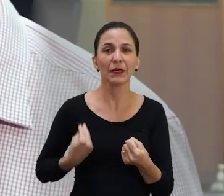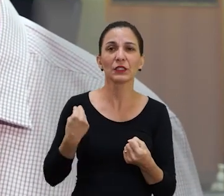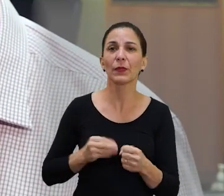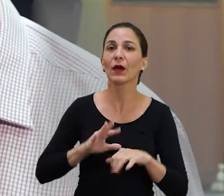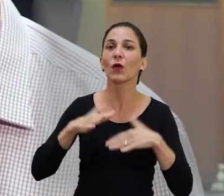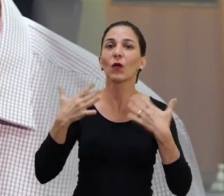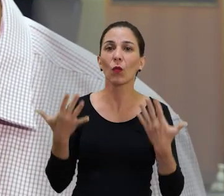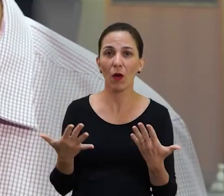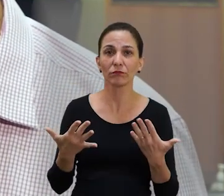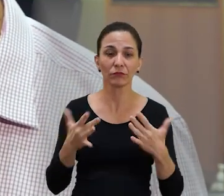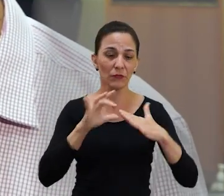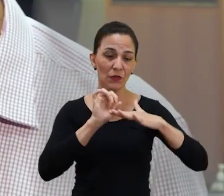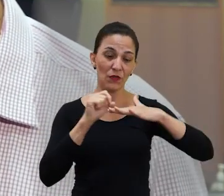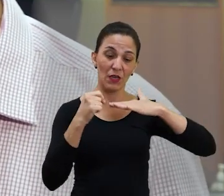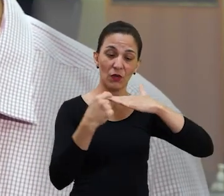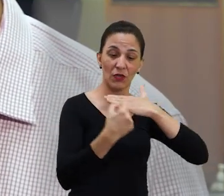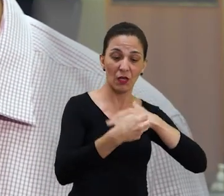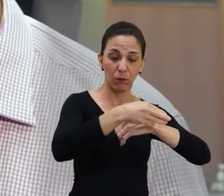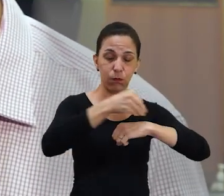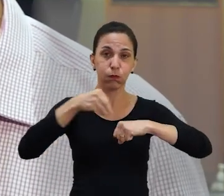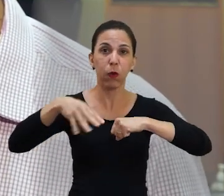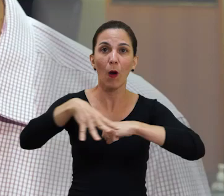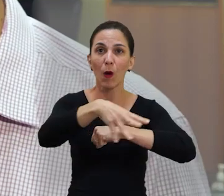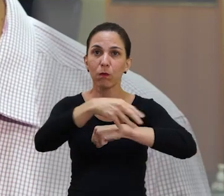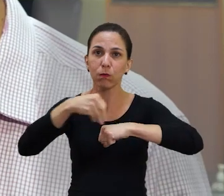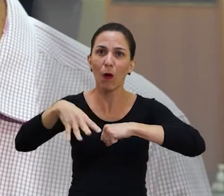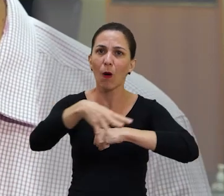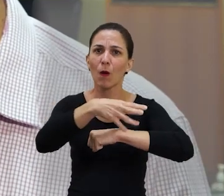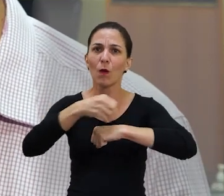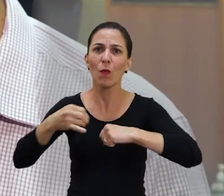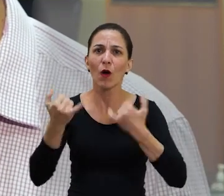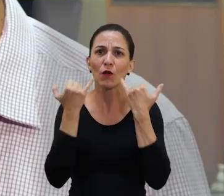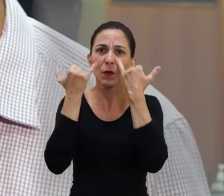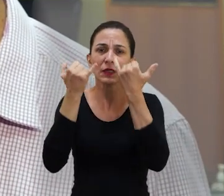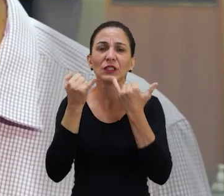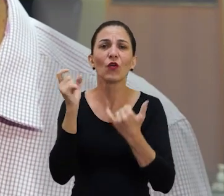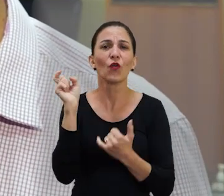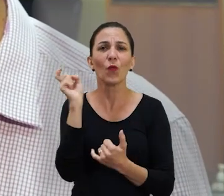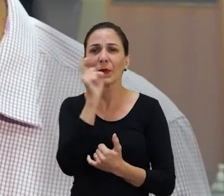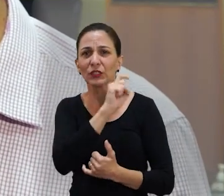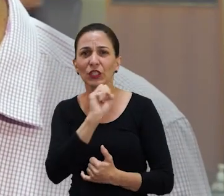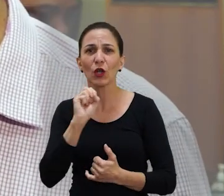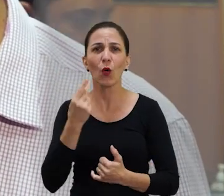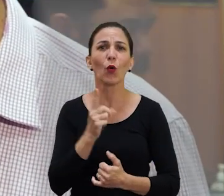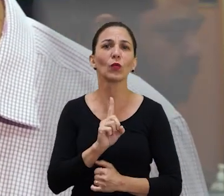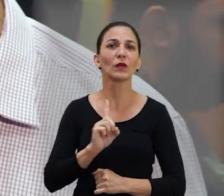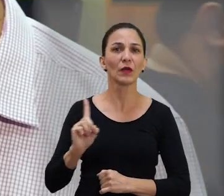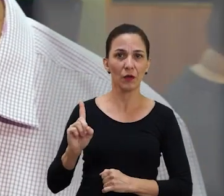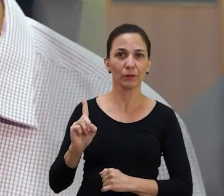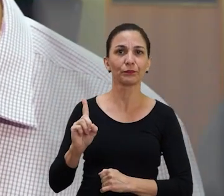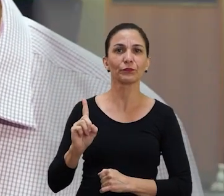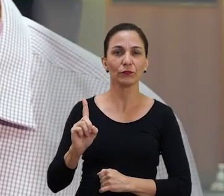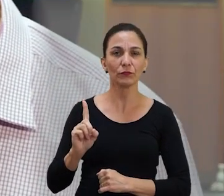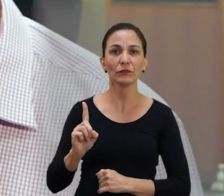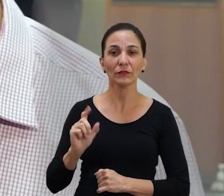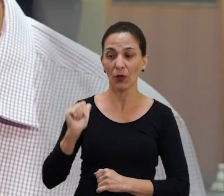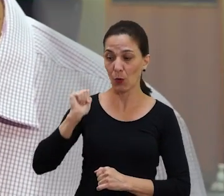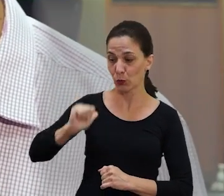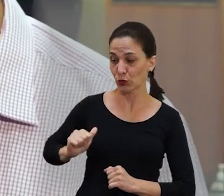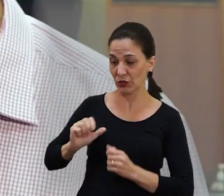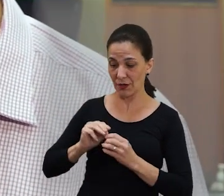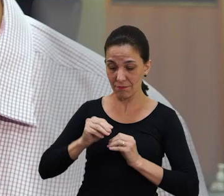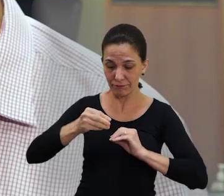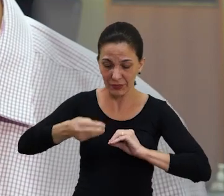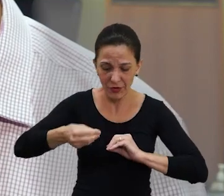grupos de WhatsApp eles estão frequentando quais fake News eles estão ou não compartilhando quais notícias são verdadeiras Quais as notícias são